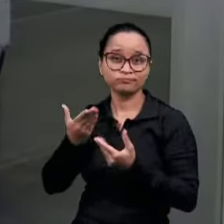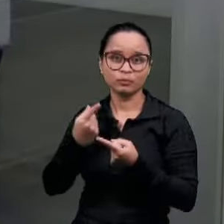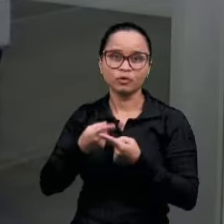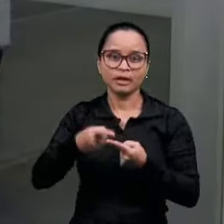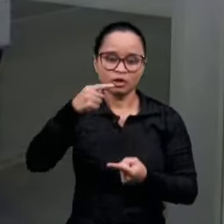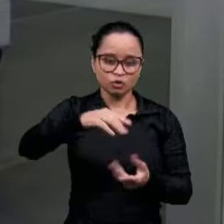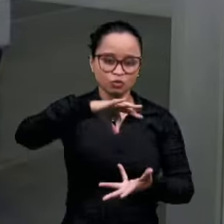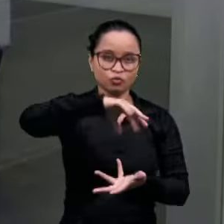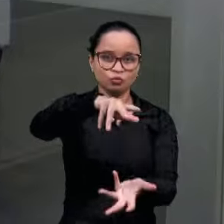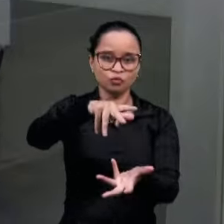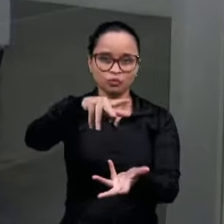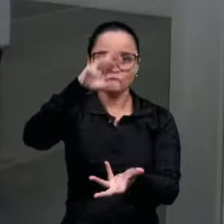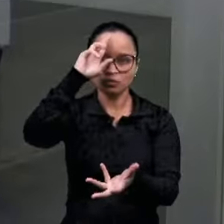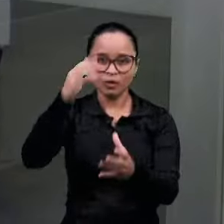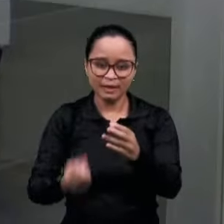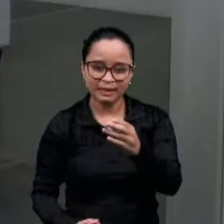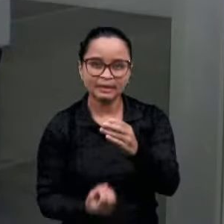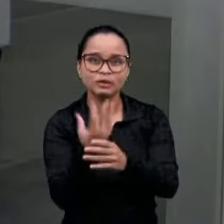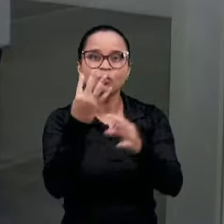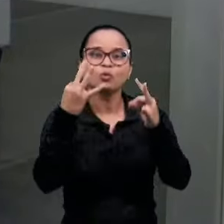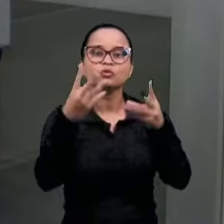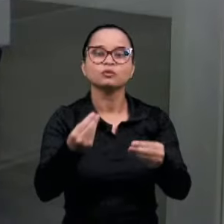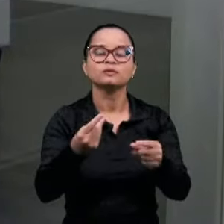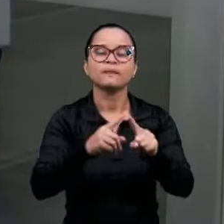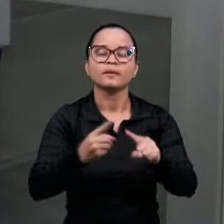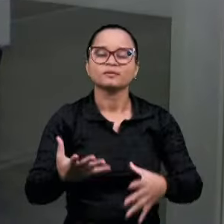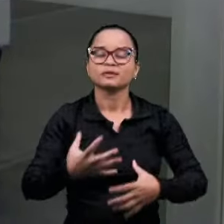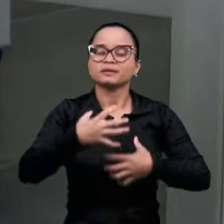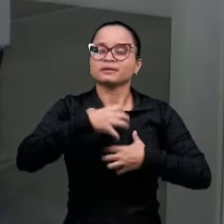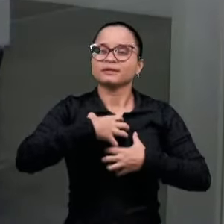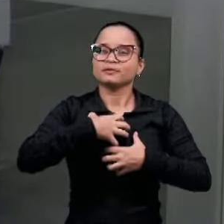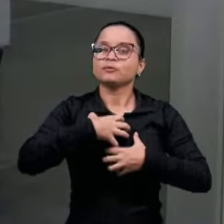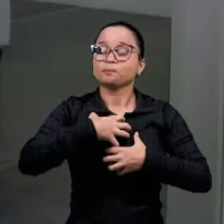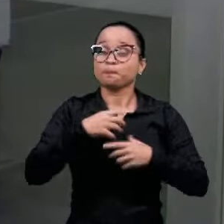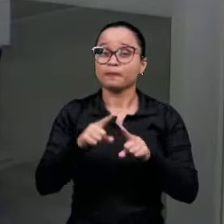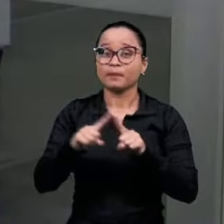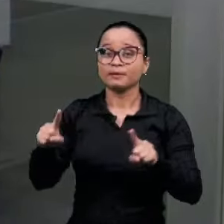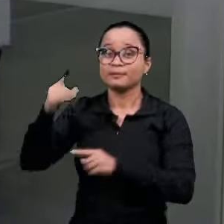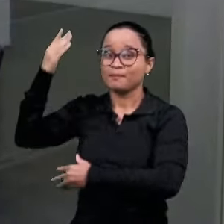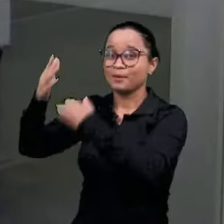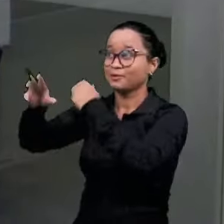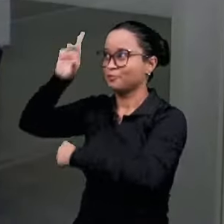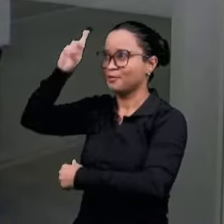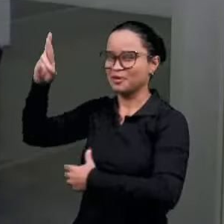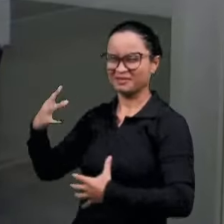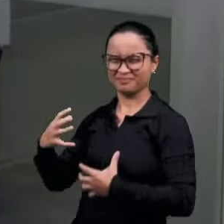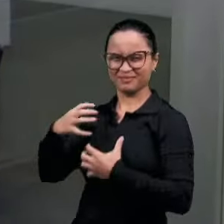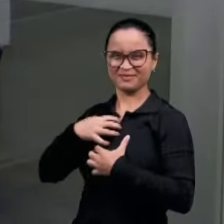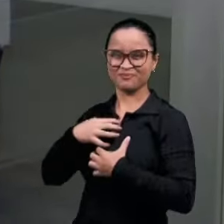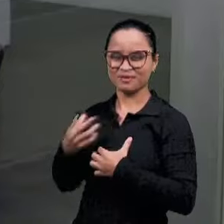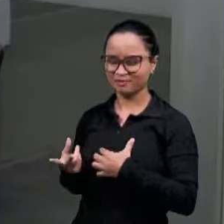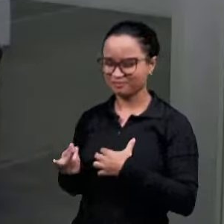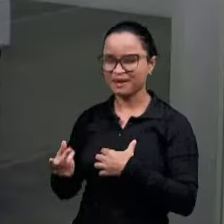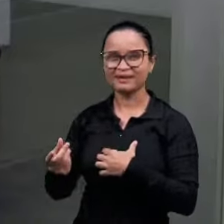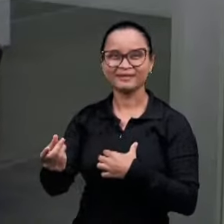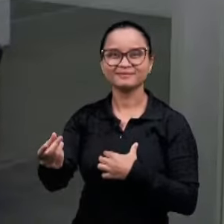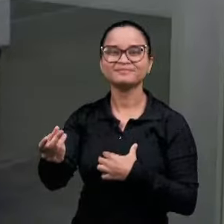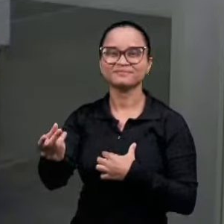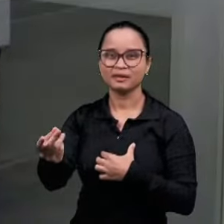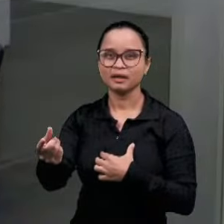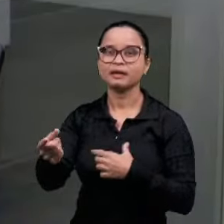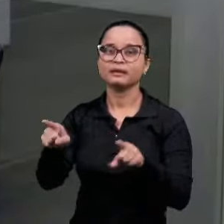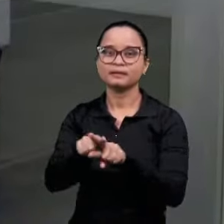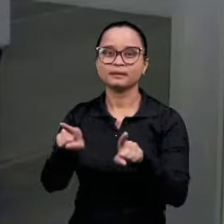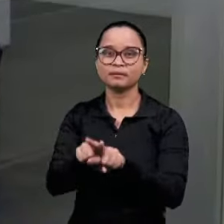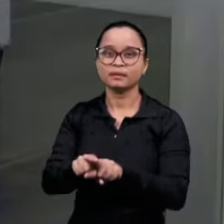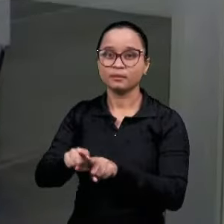até os sentimentos. Mas quando nós estamos na presença de Deus, nós temos um sentimento que é eterno, inclusive para aquele que